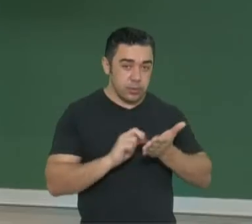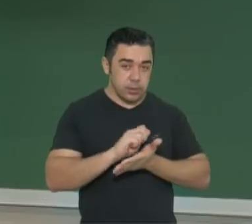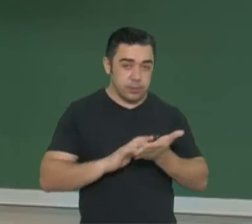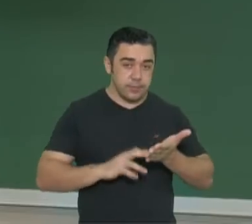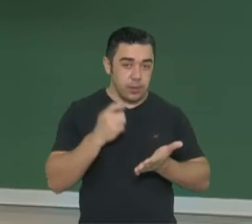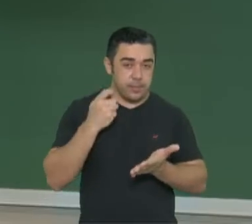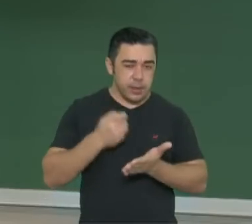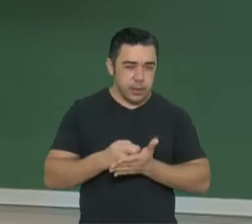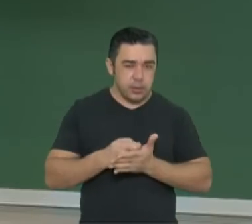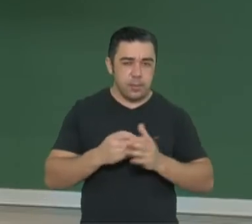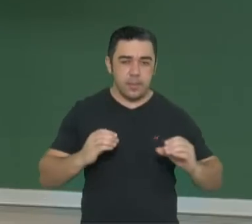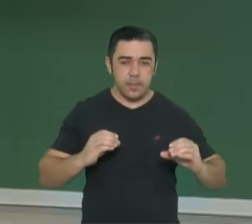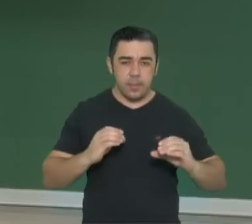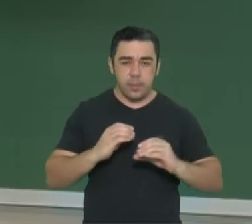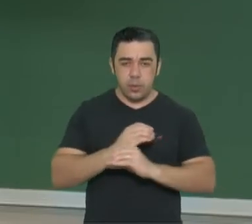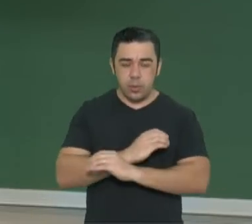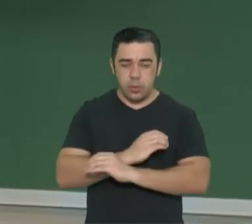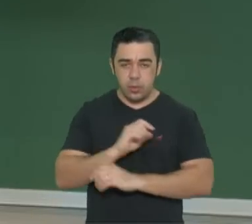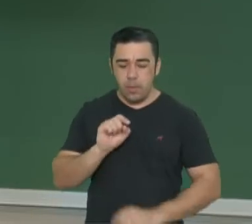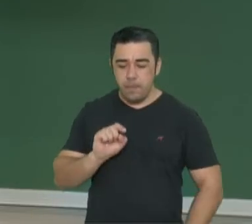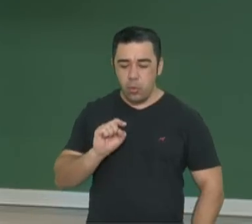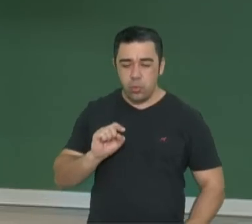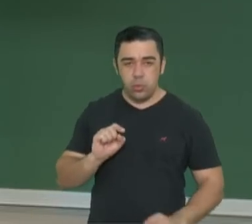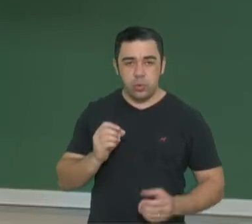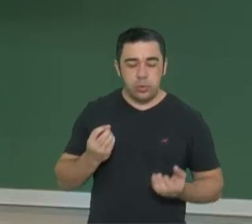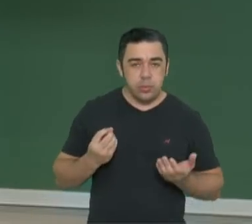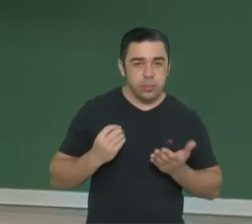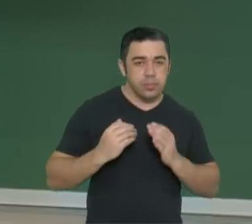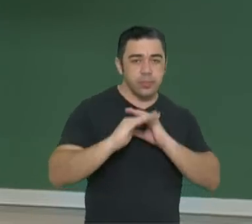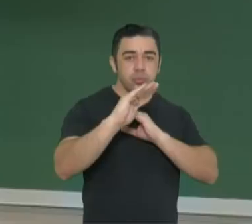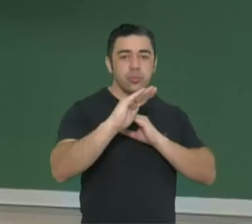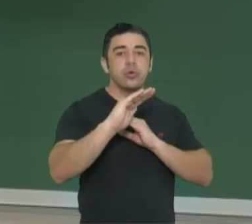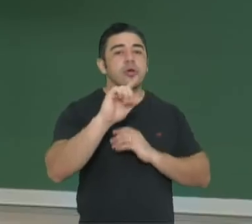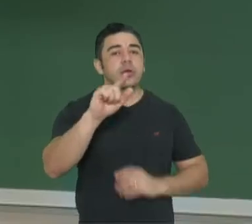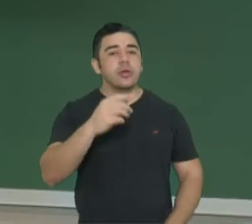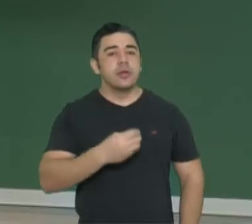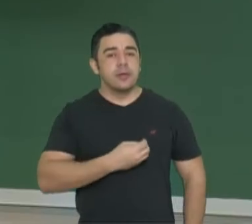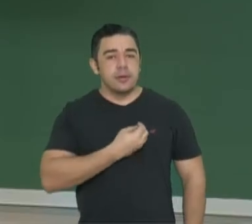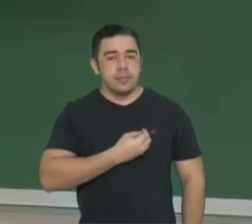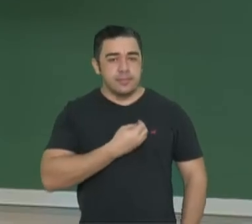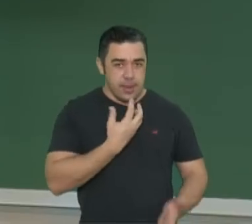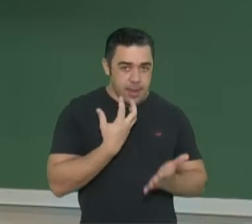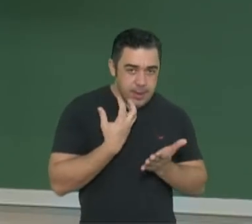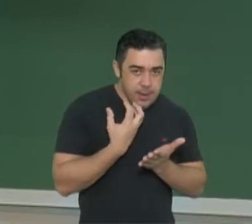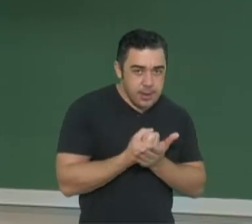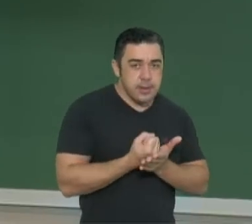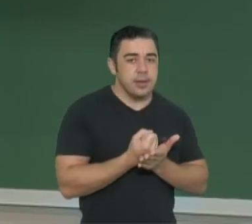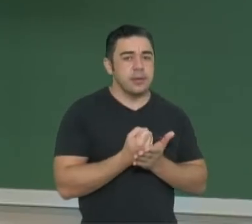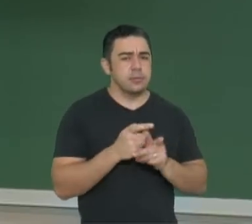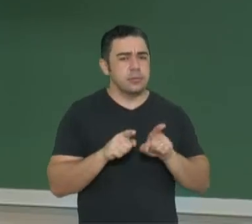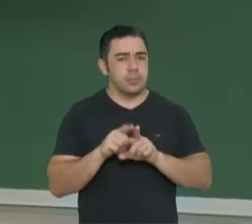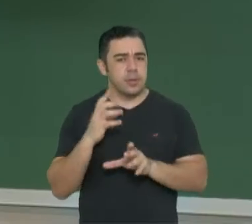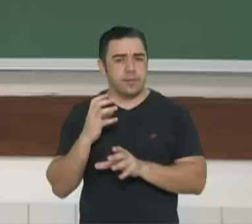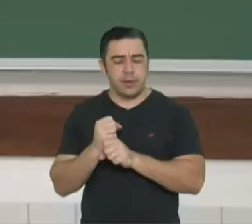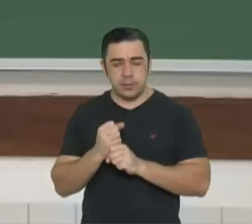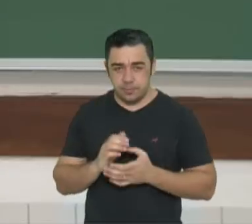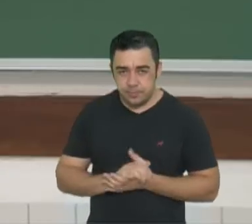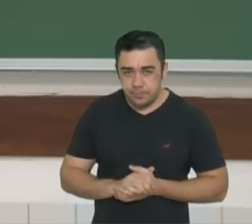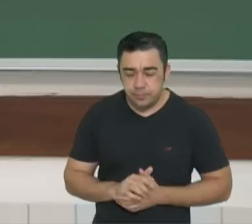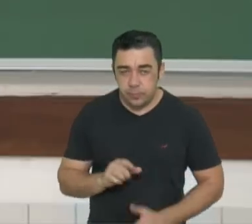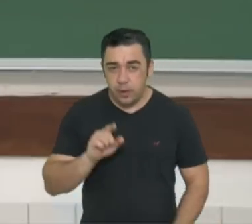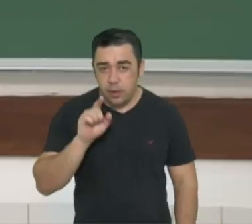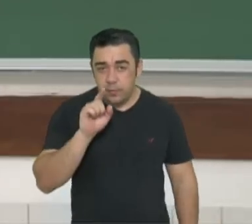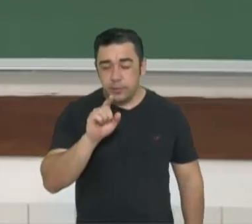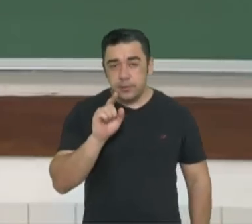aula, realizar os exercícios e clicar em concluir, para garantir sua avaliação, garantir sua presença nessa aula. Você